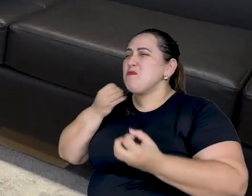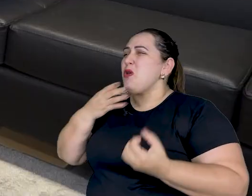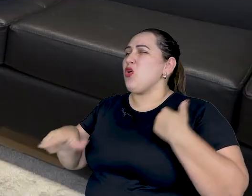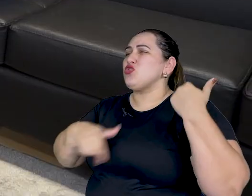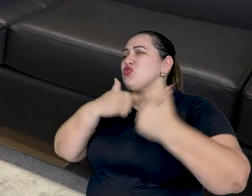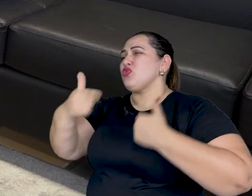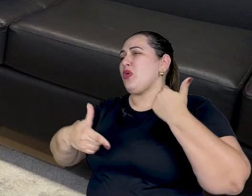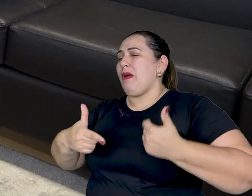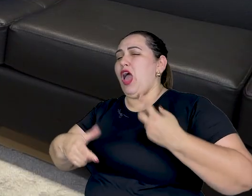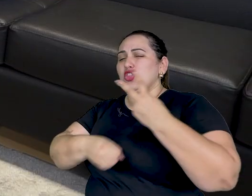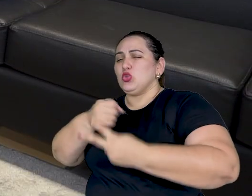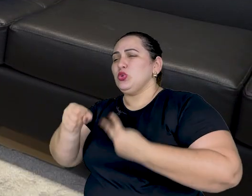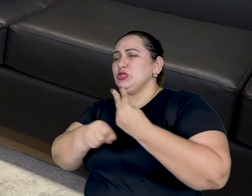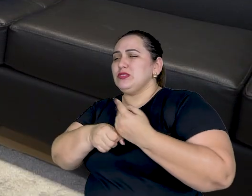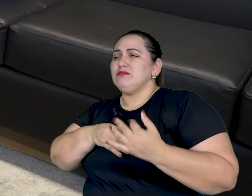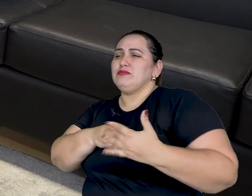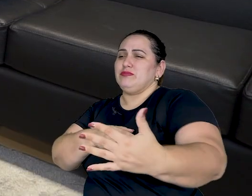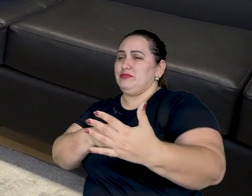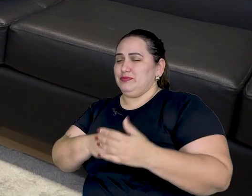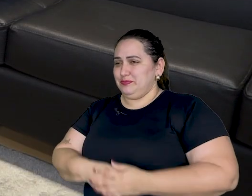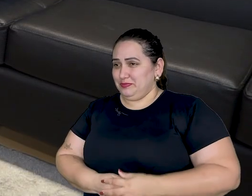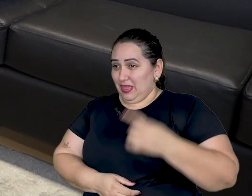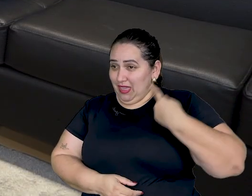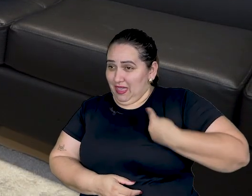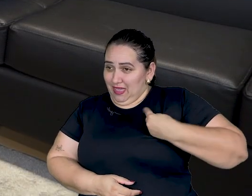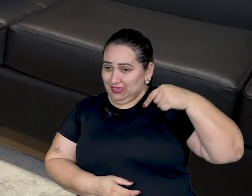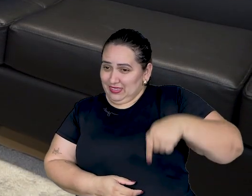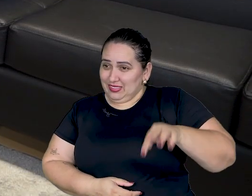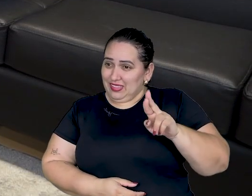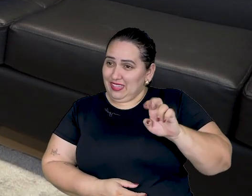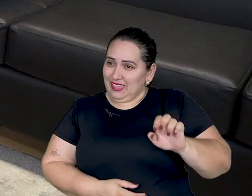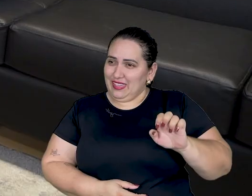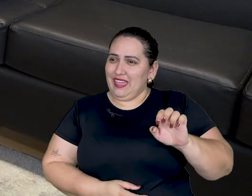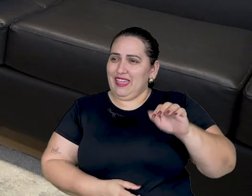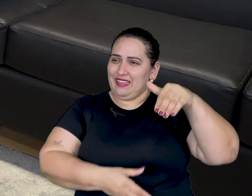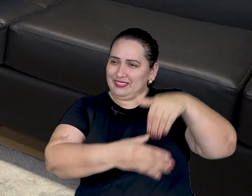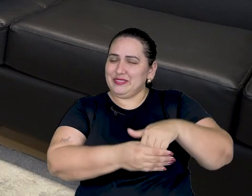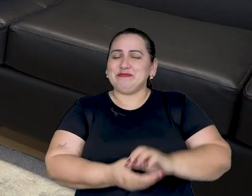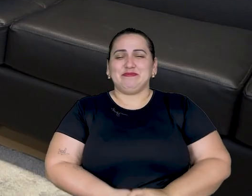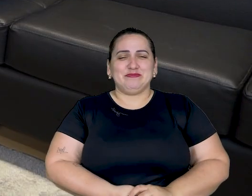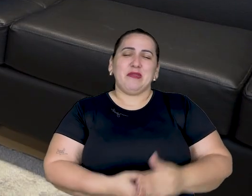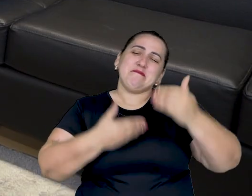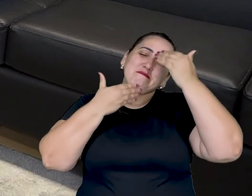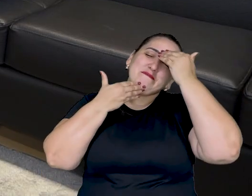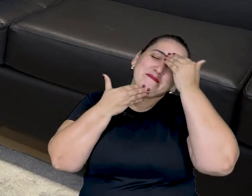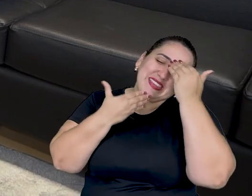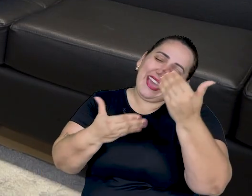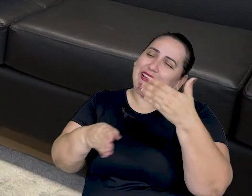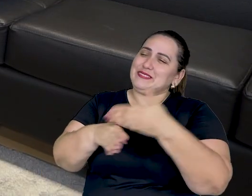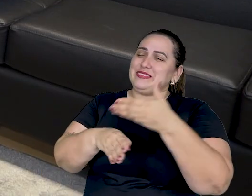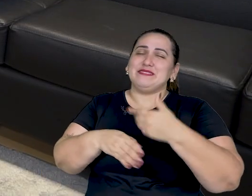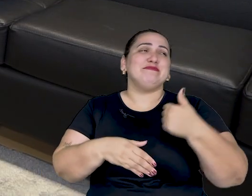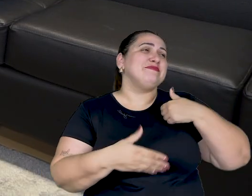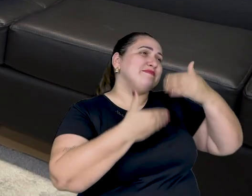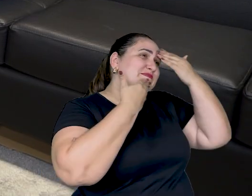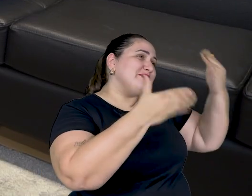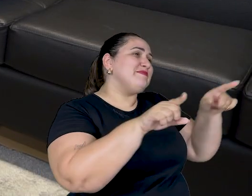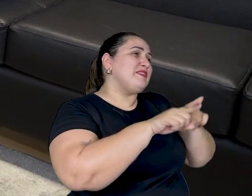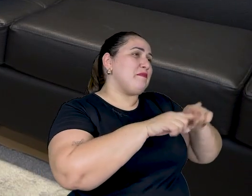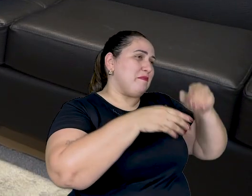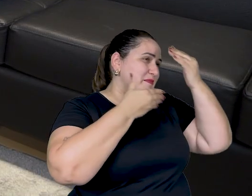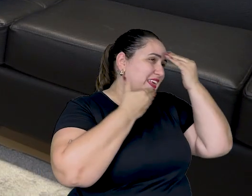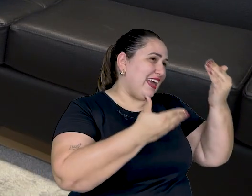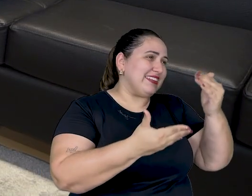espero. Desejamos sucesso durante esse seu biênio aqui no Tribunal Regional Eleitoral. Obrigada, doutor Alisson.